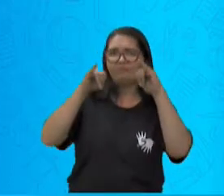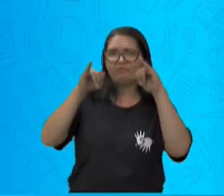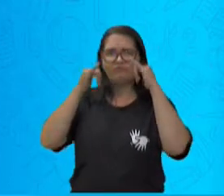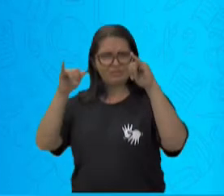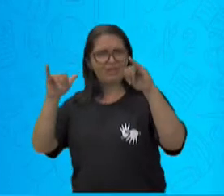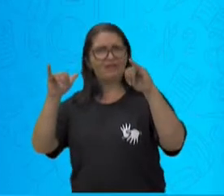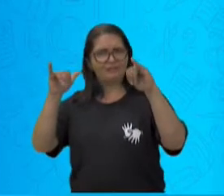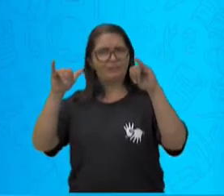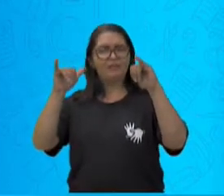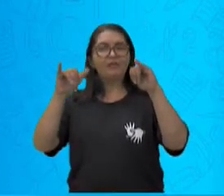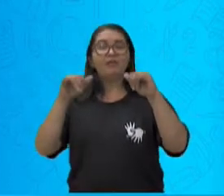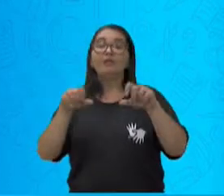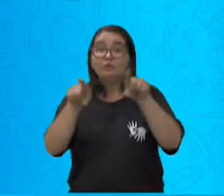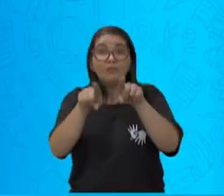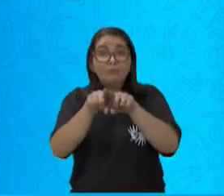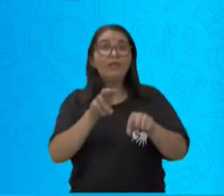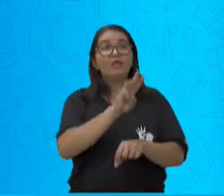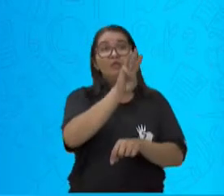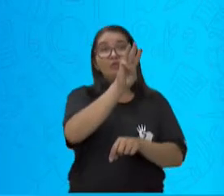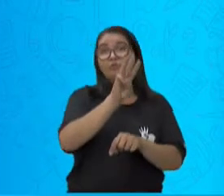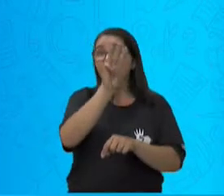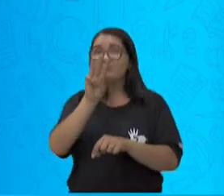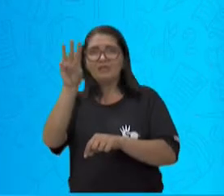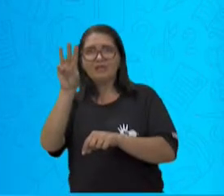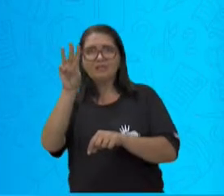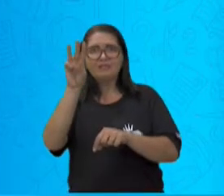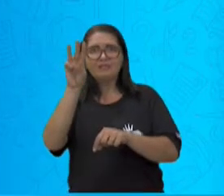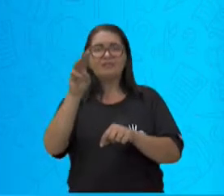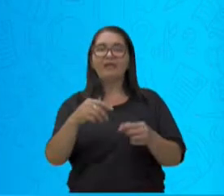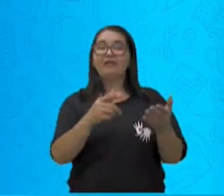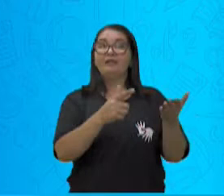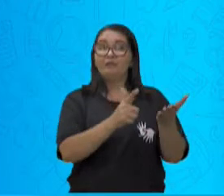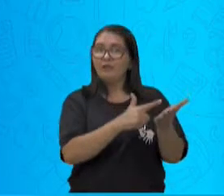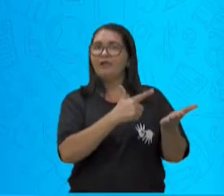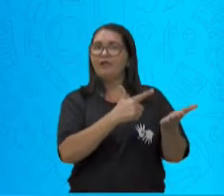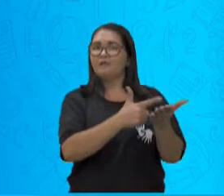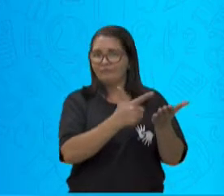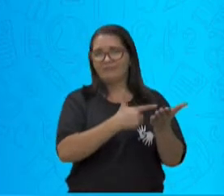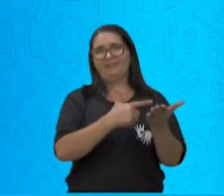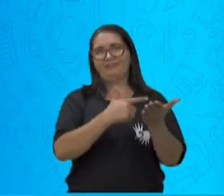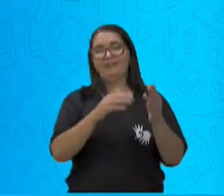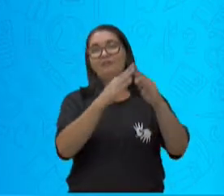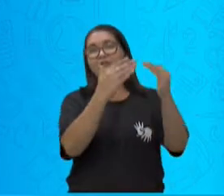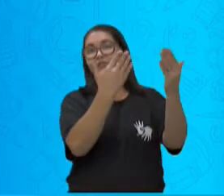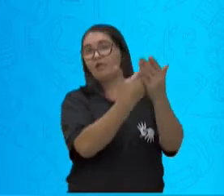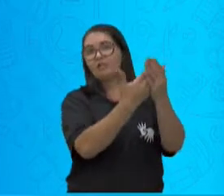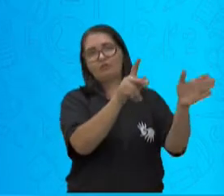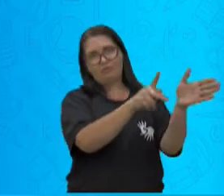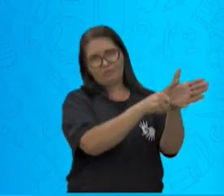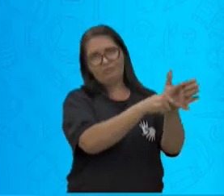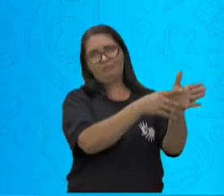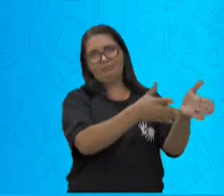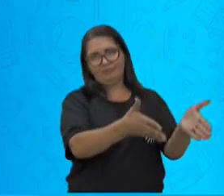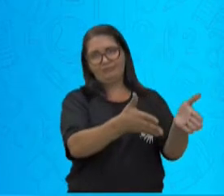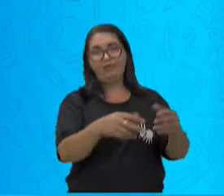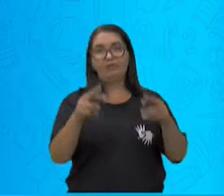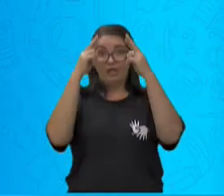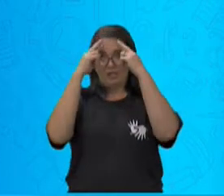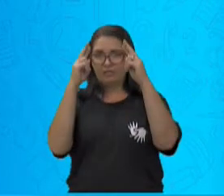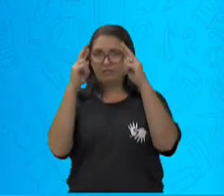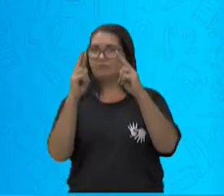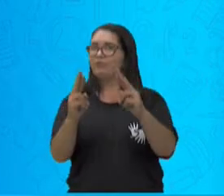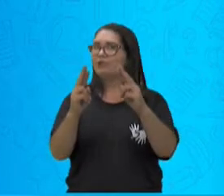no site e na revista da instituição, respeitando-se a propriedade intelectual